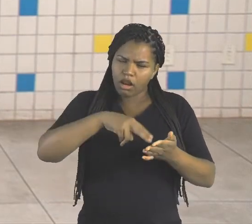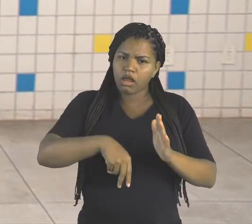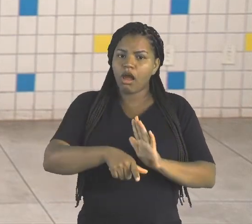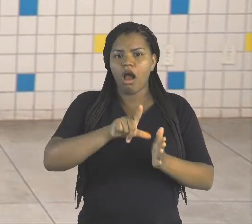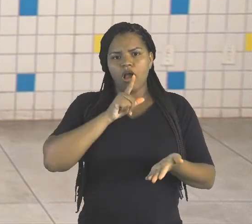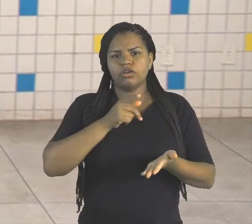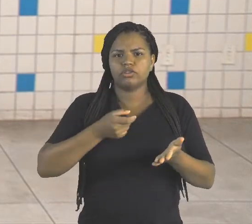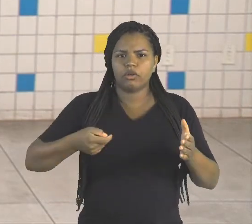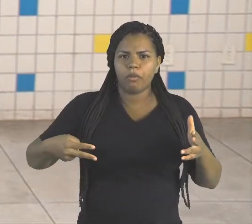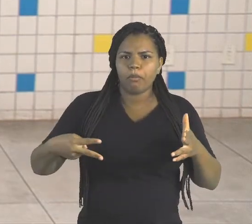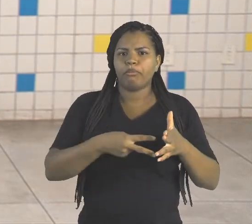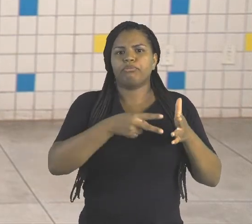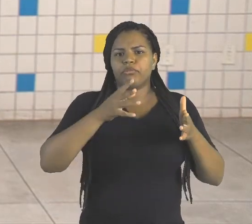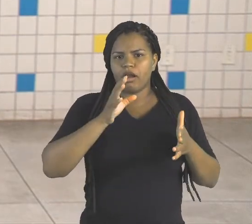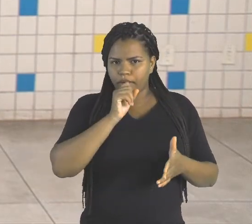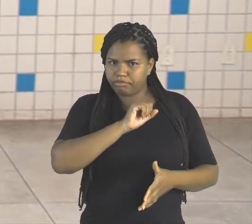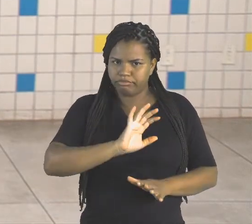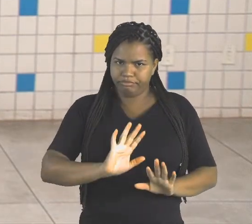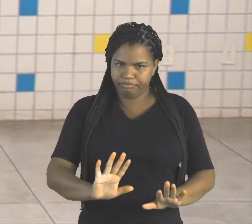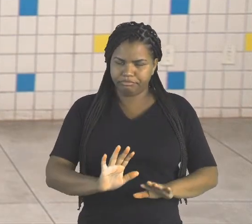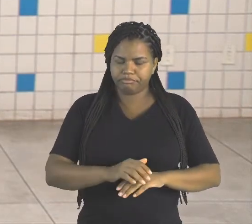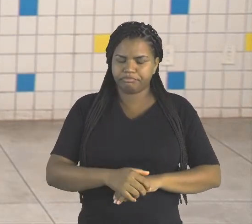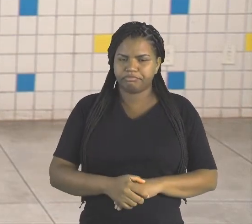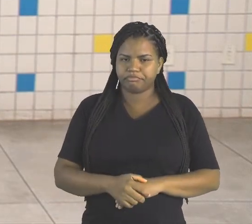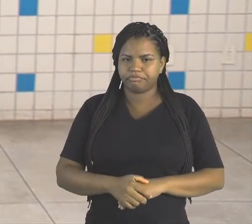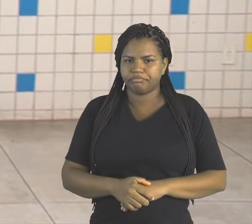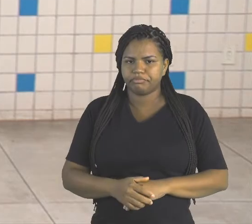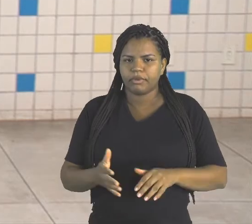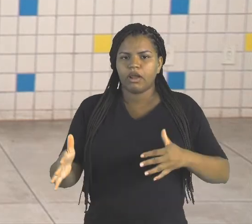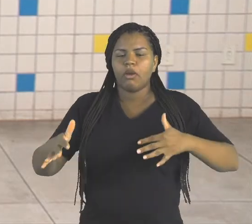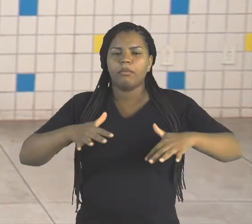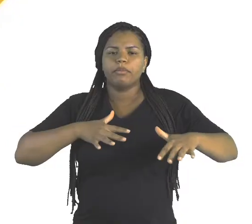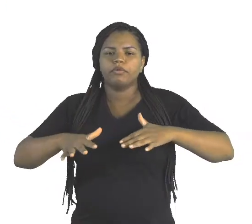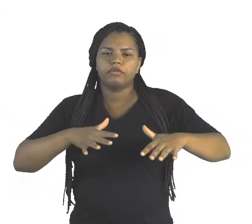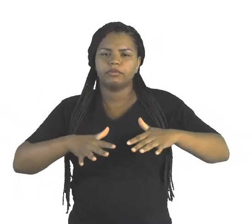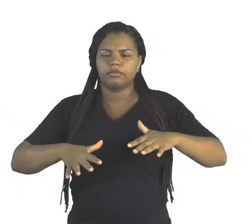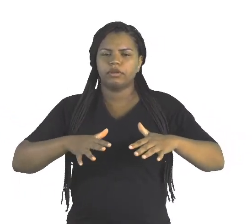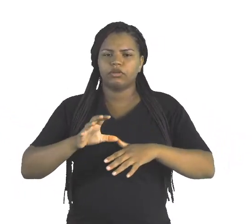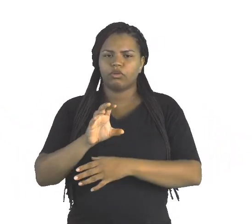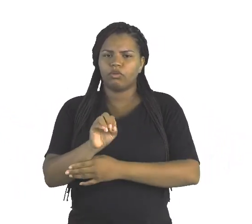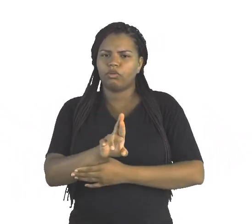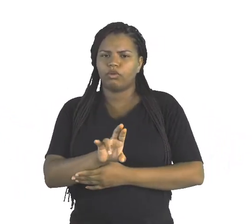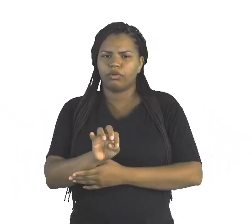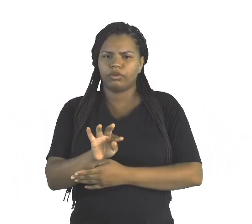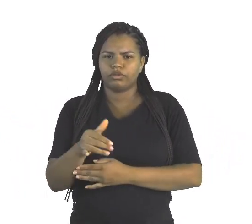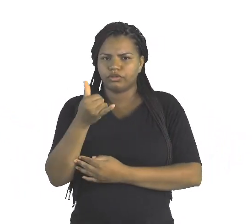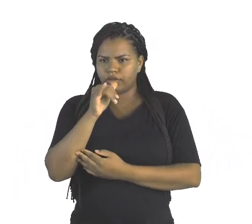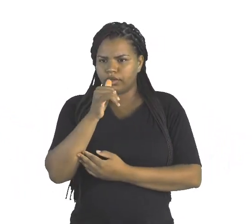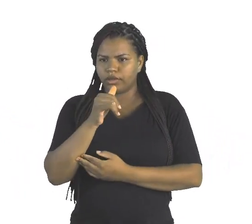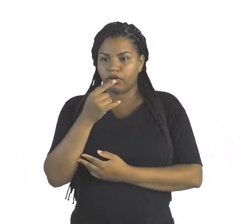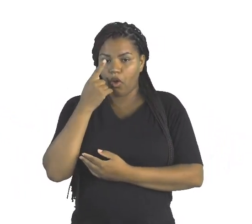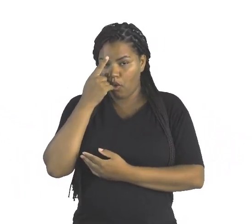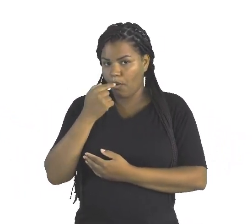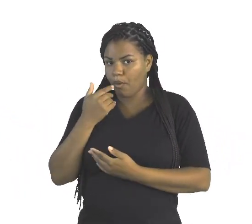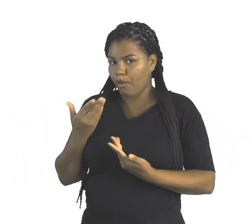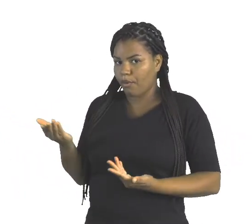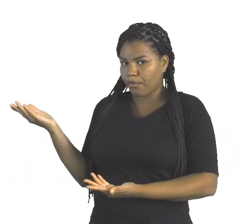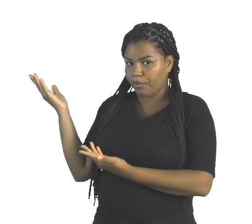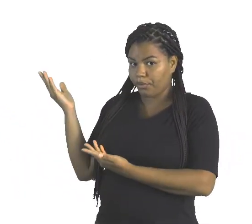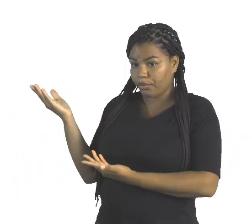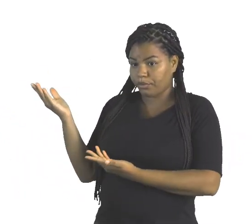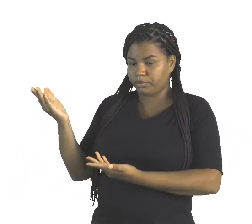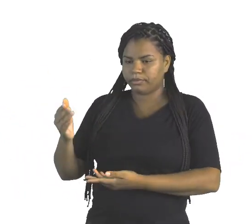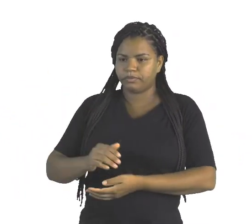tomada, ok? Agora, movimento da corrente elétrica. Olha essa imagem que interessante. Em um circuito